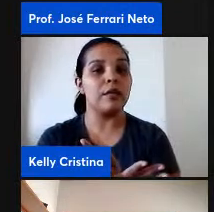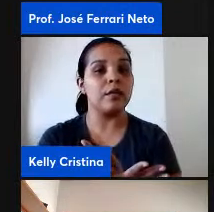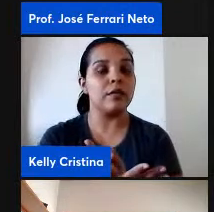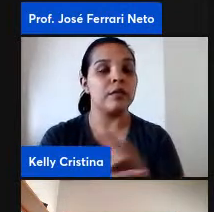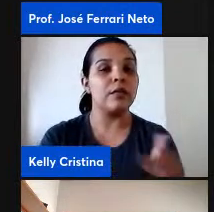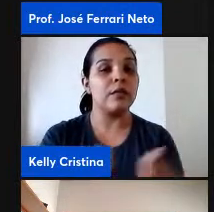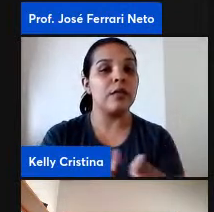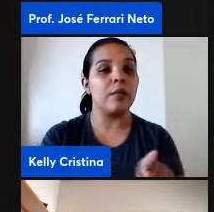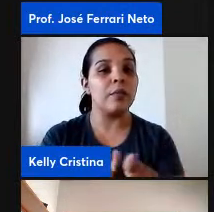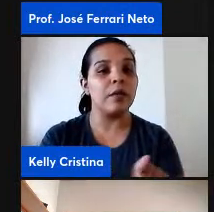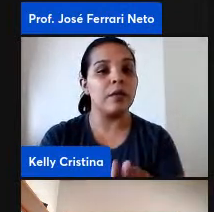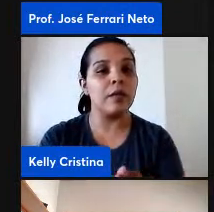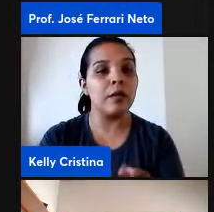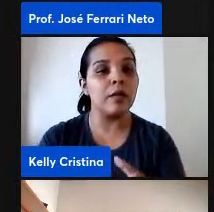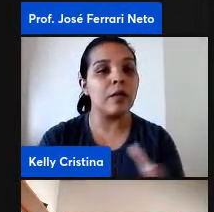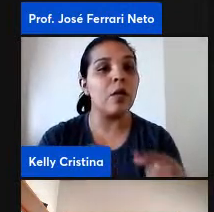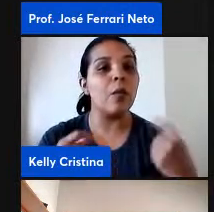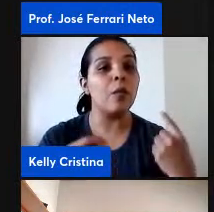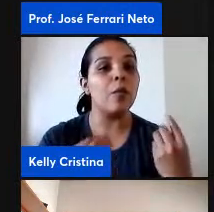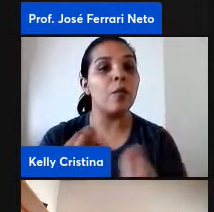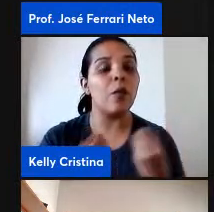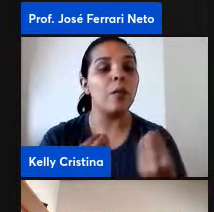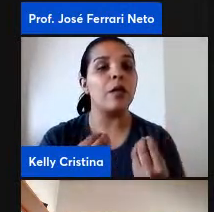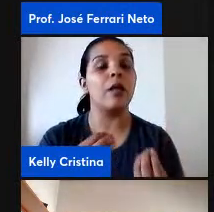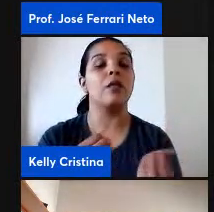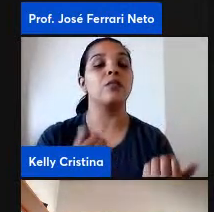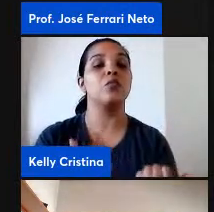ampliação quanto por substituição.